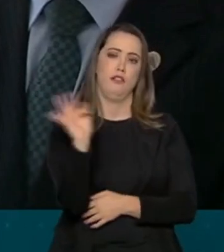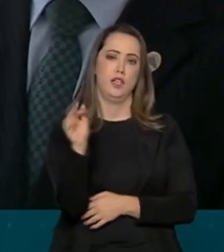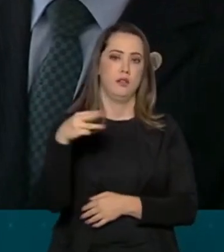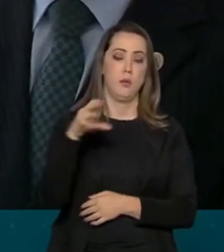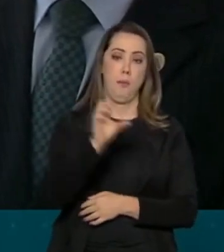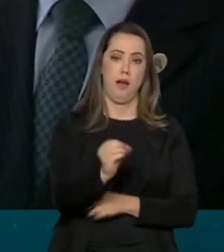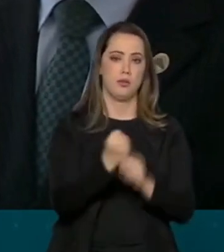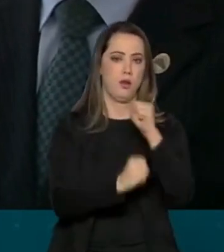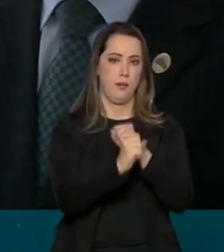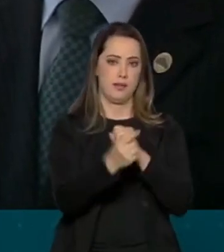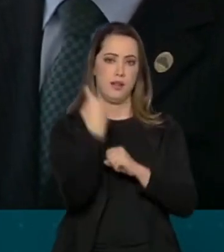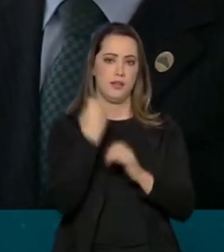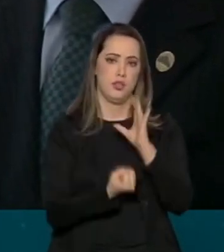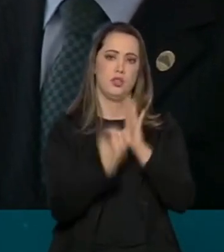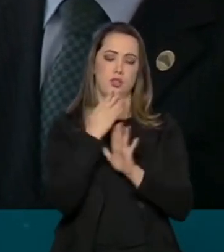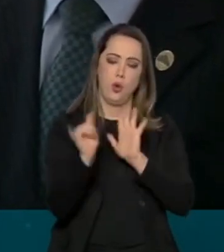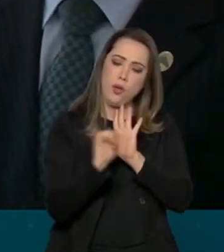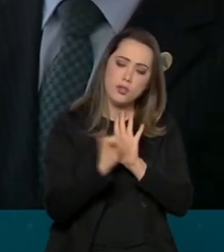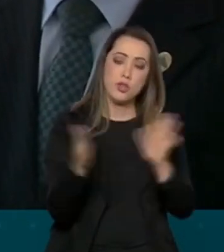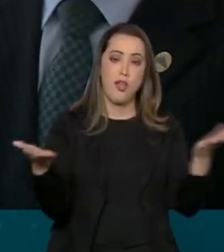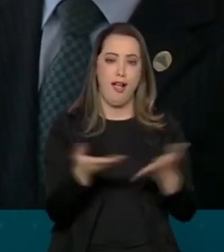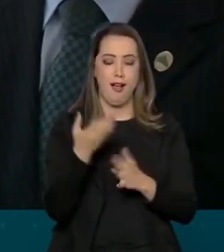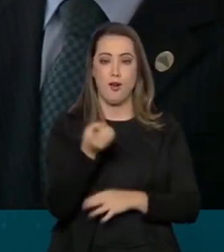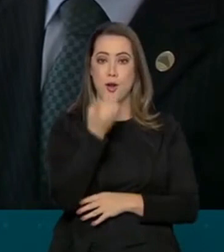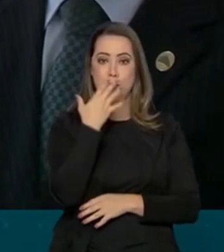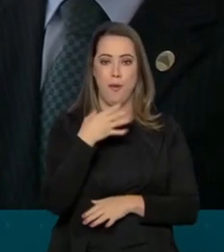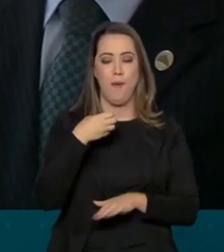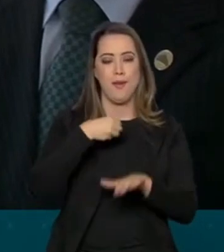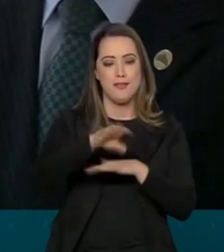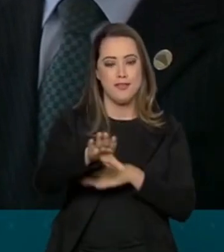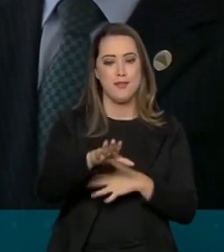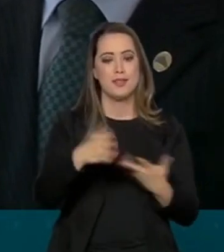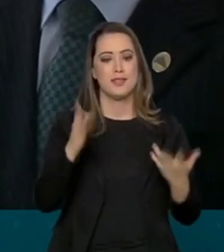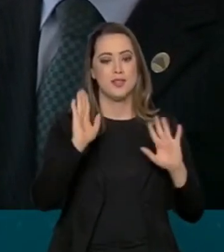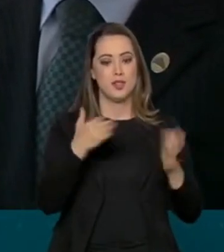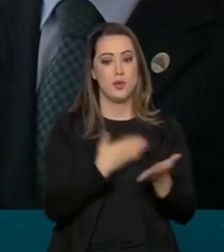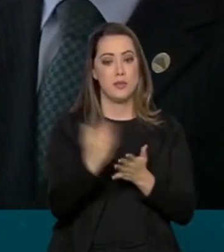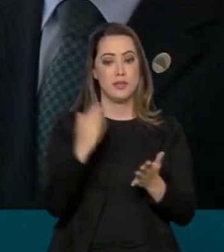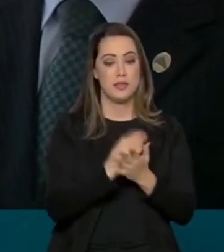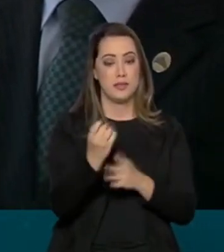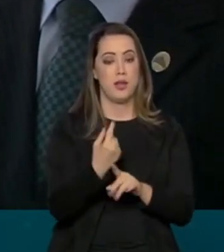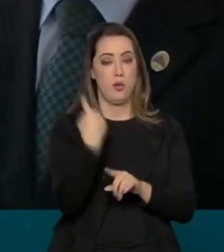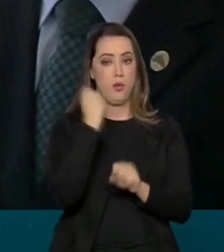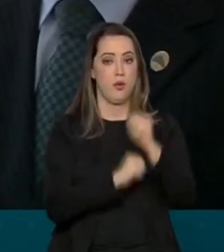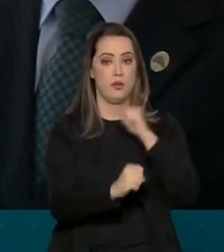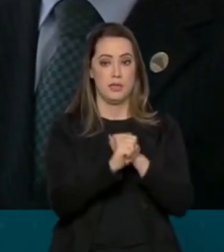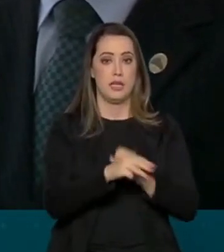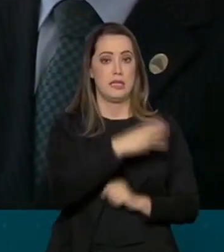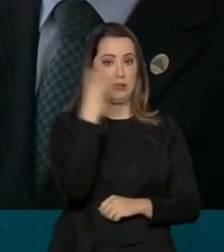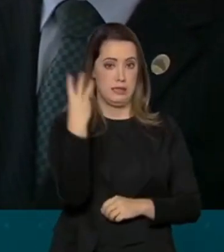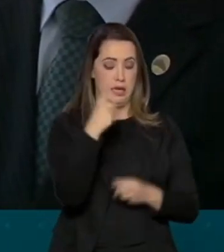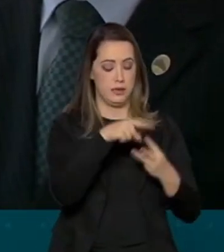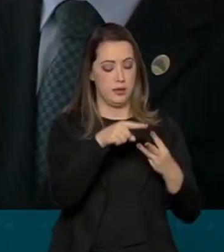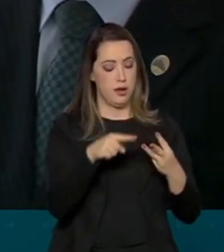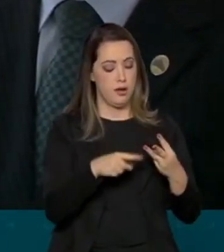nós lançamos o edital. E agora, a boa notícia, né, como eu já comecei a falar sobre isso no ano passado, três dessas vacinas